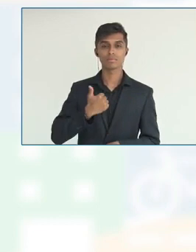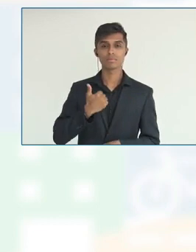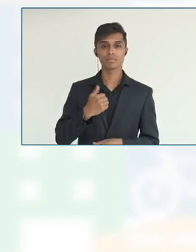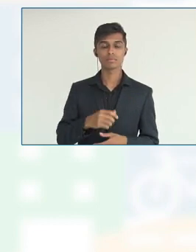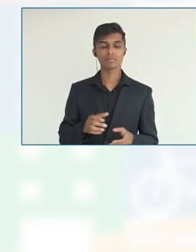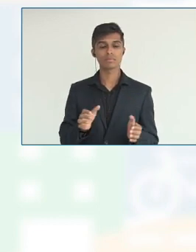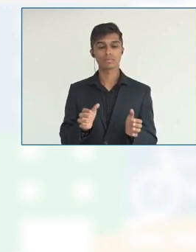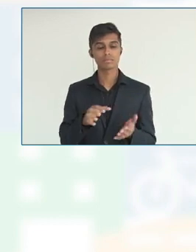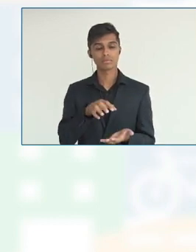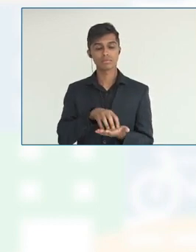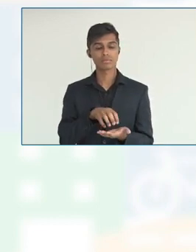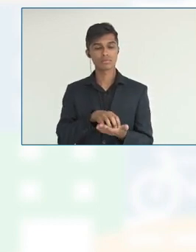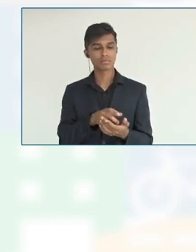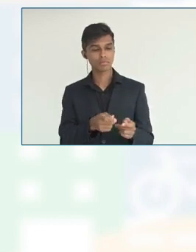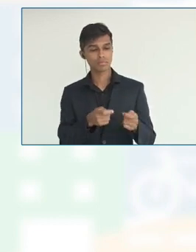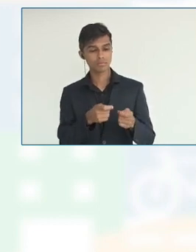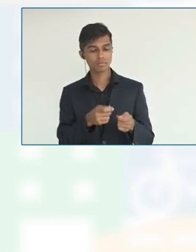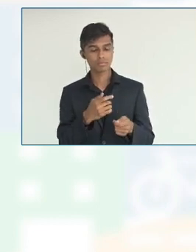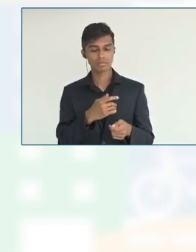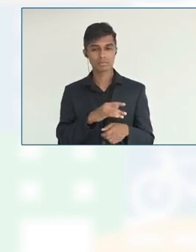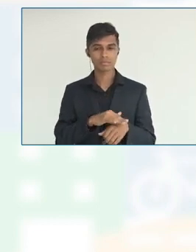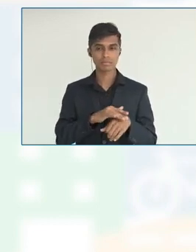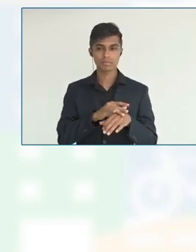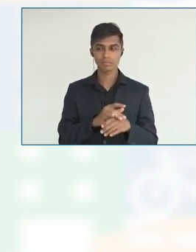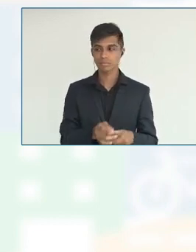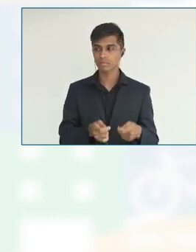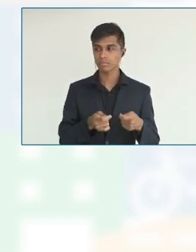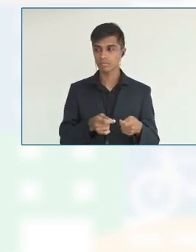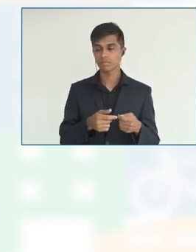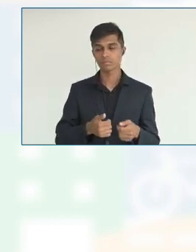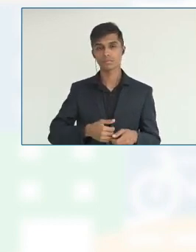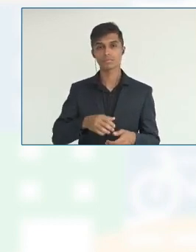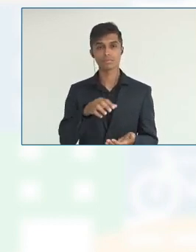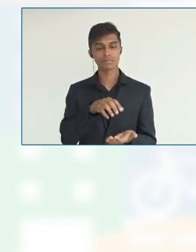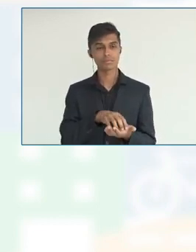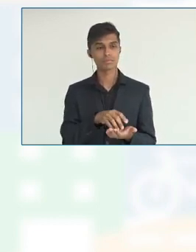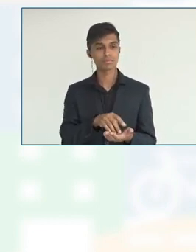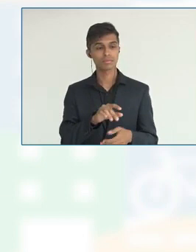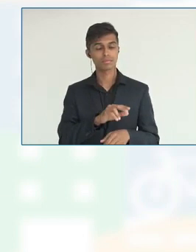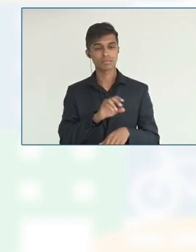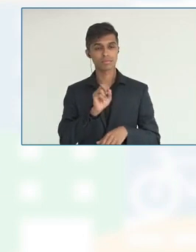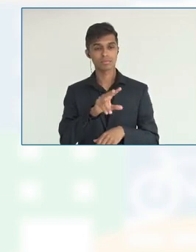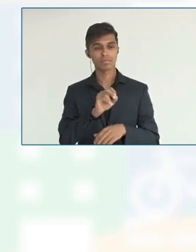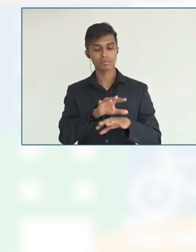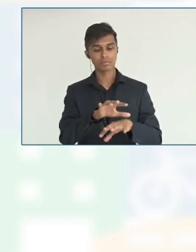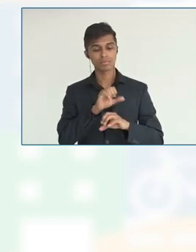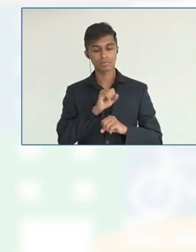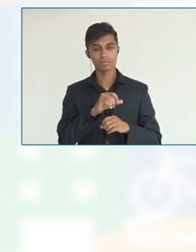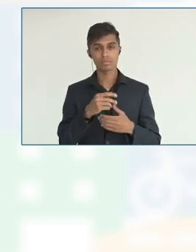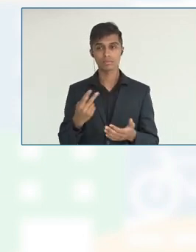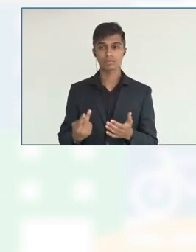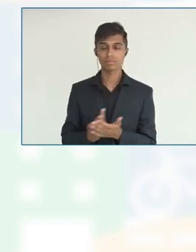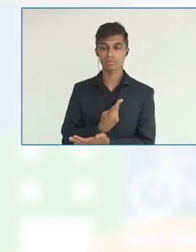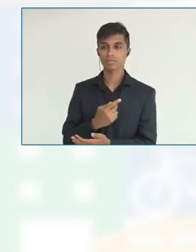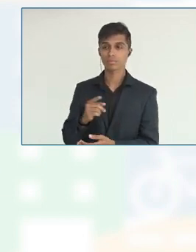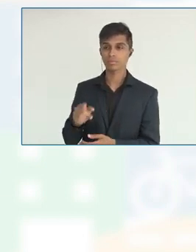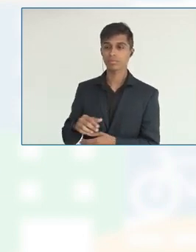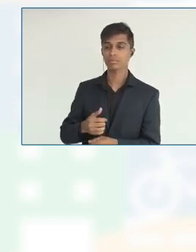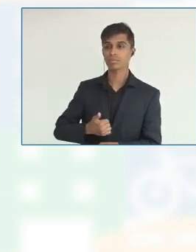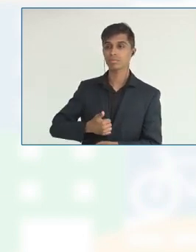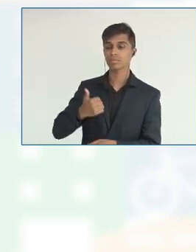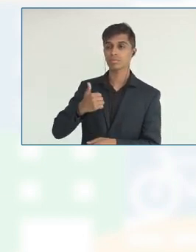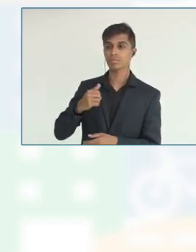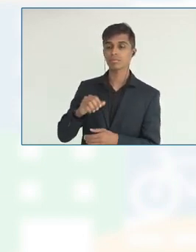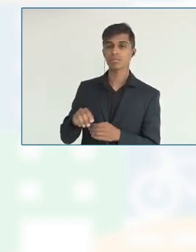de intoxicações do Brasil, que é o Centro Brasileiro de Controle de Intoxicações. Ele foi criado no pronto-socorro da pediatria do HC